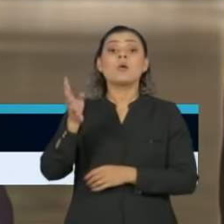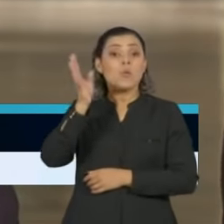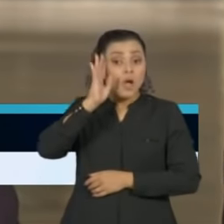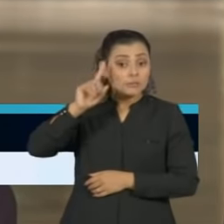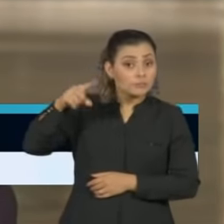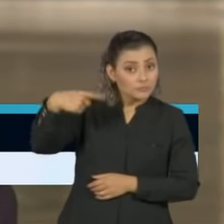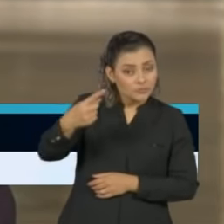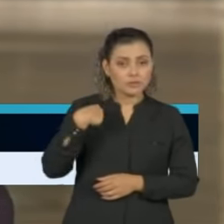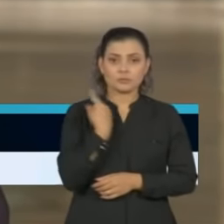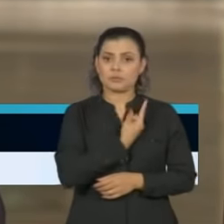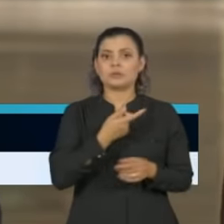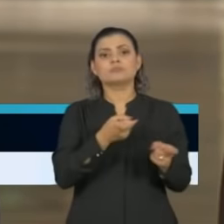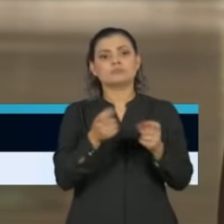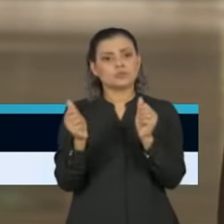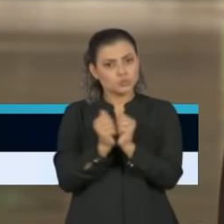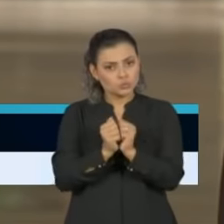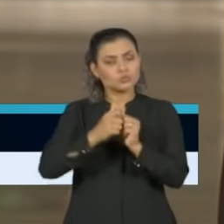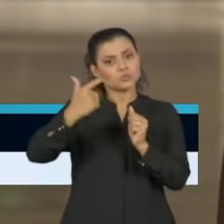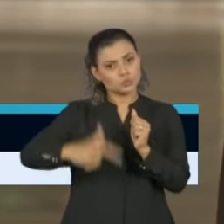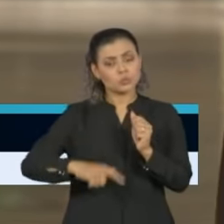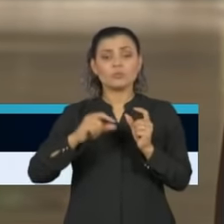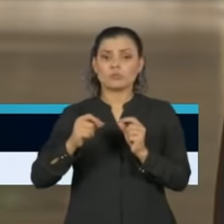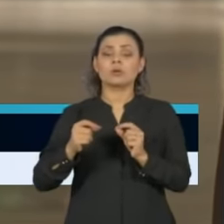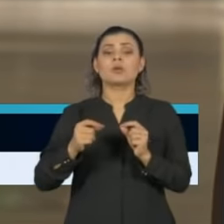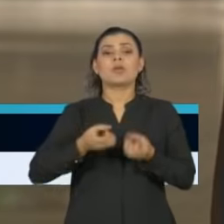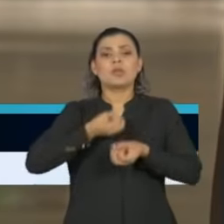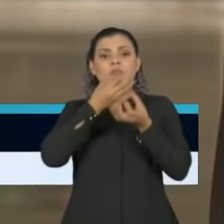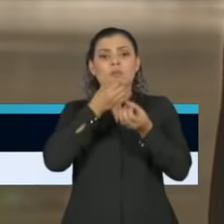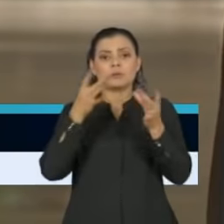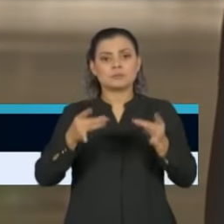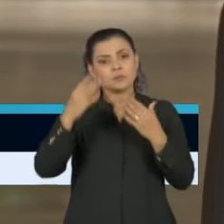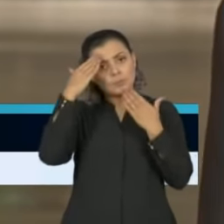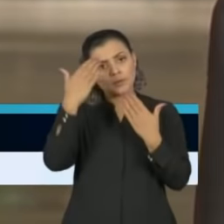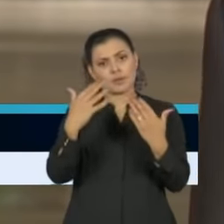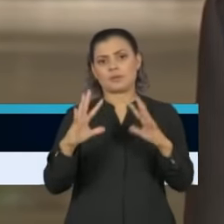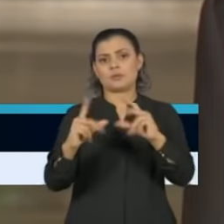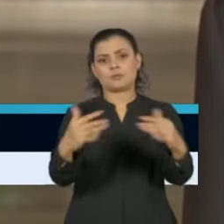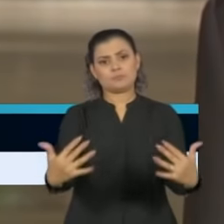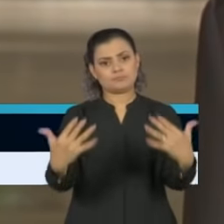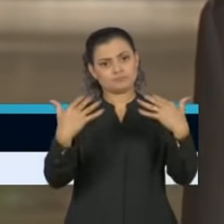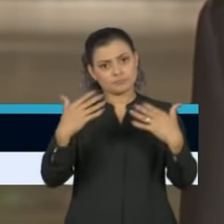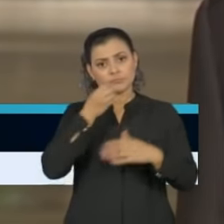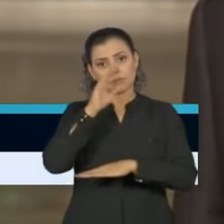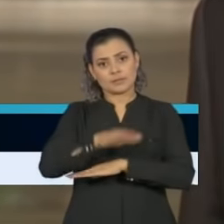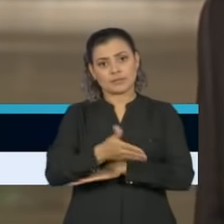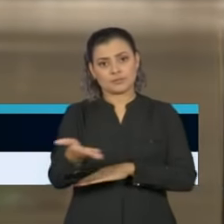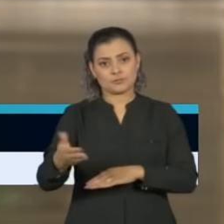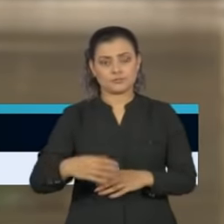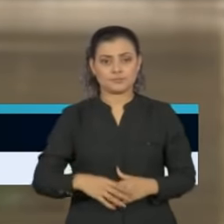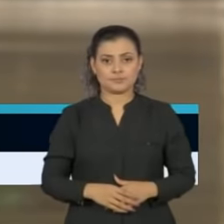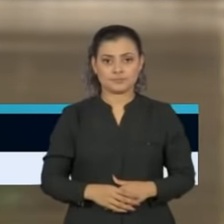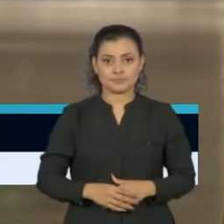nos reuniremos aqui mesmo, neste local, para novas informações. Muito obrigado a todos pela presença. Uma boa tarde.